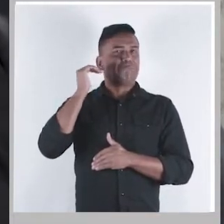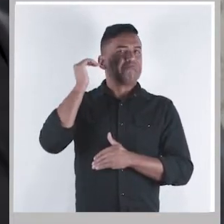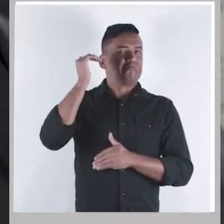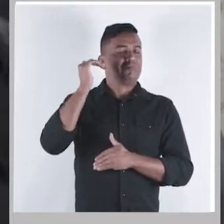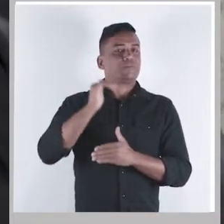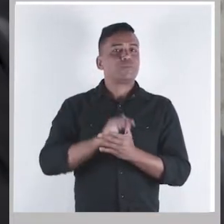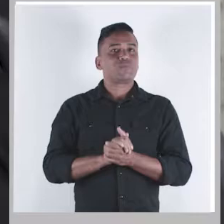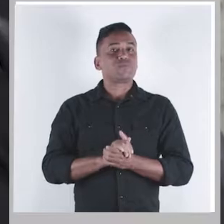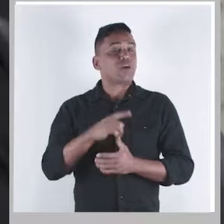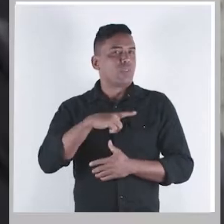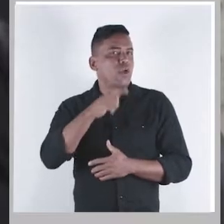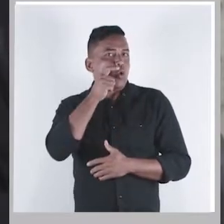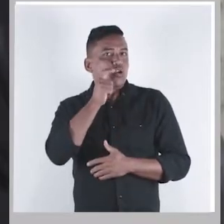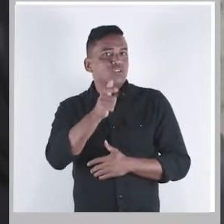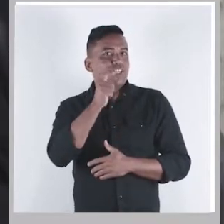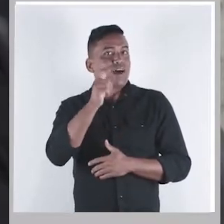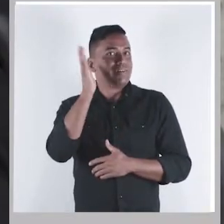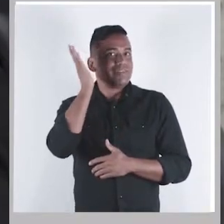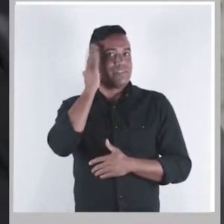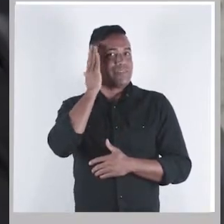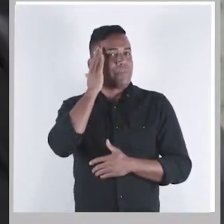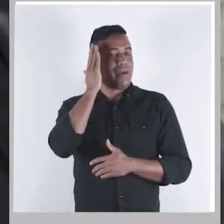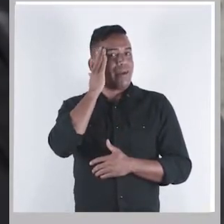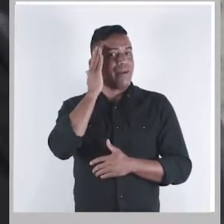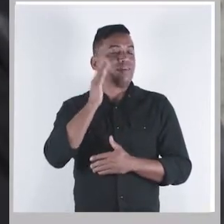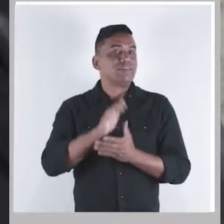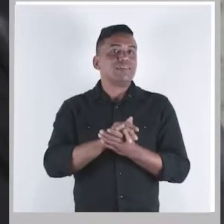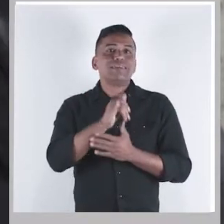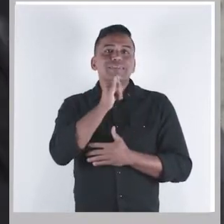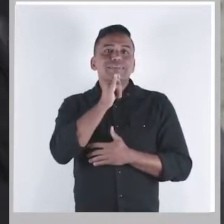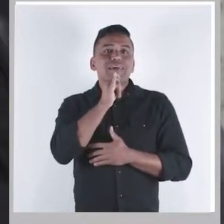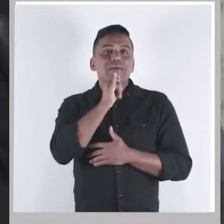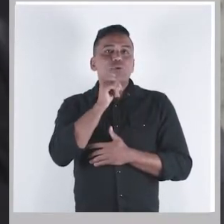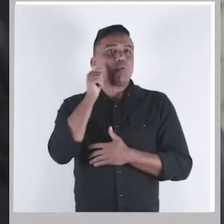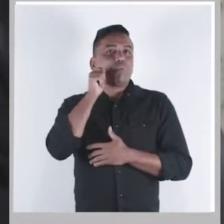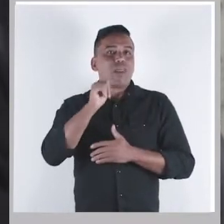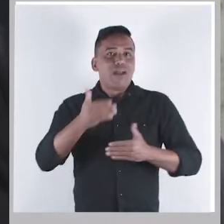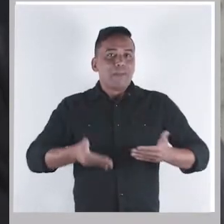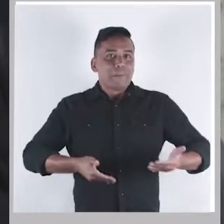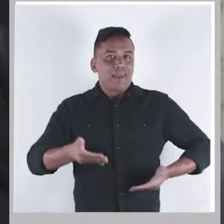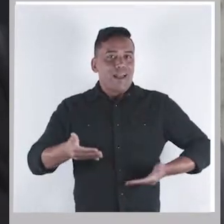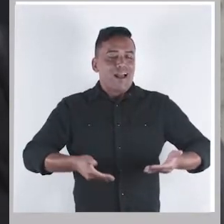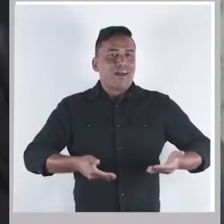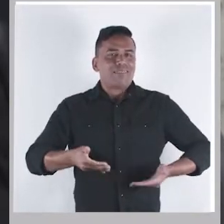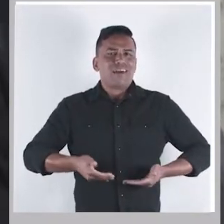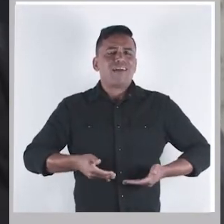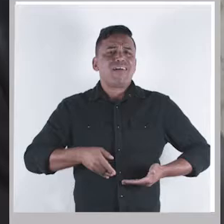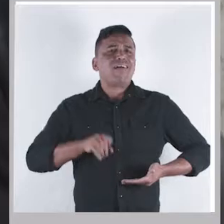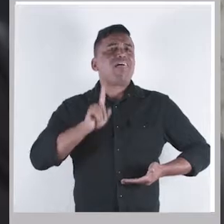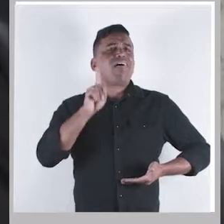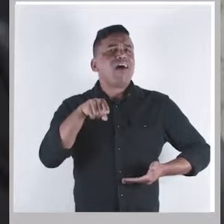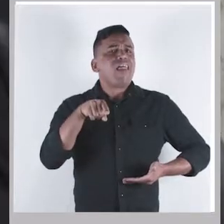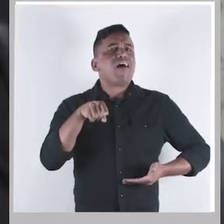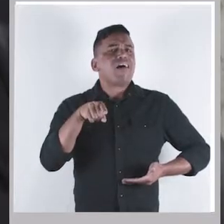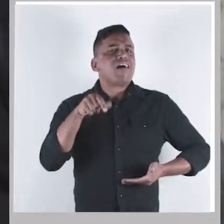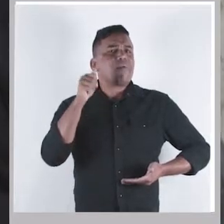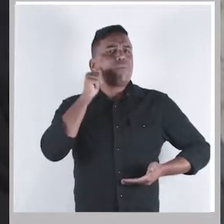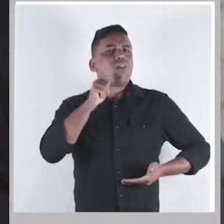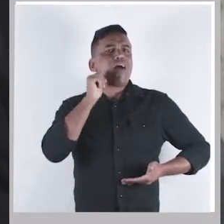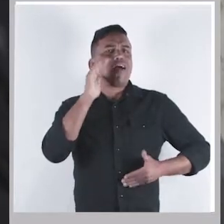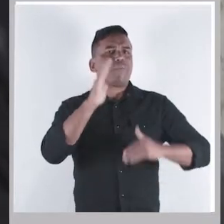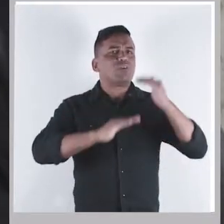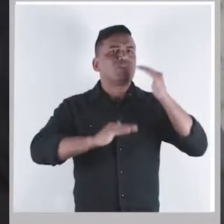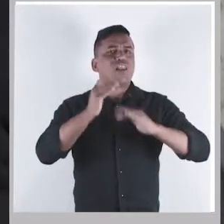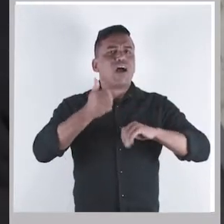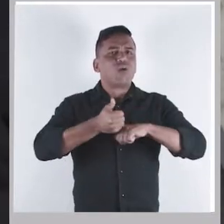nessa Aninha porque eu também fui empregada doméstica, eu também gostava de ler. Então eu fico querendo saber qual que é a biografia de Aninha, de onde que a Aninha vem, o que a